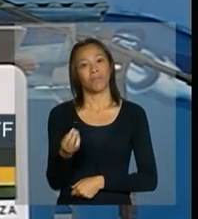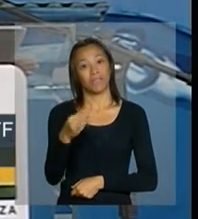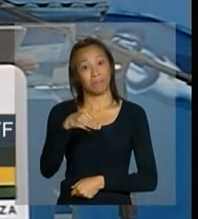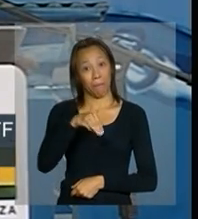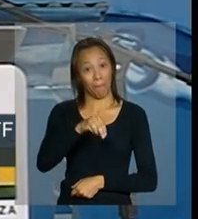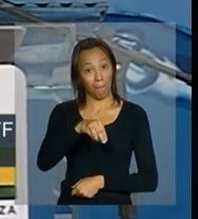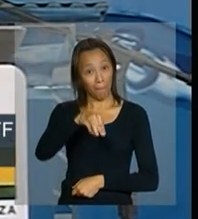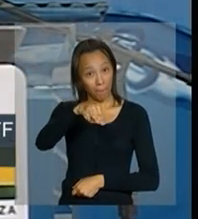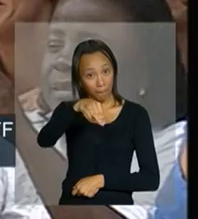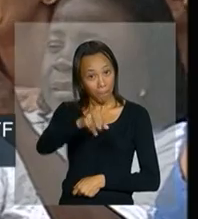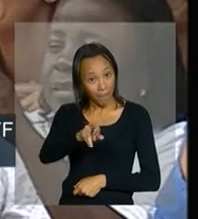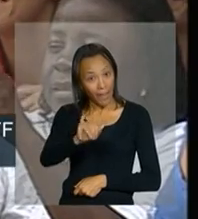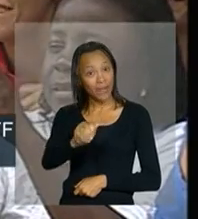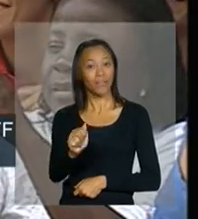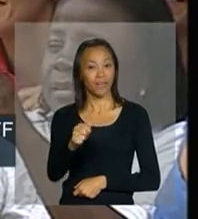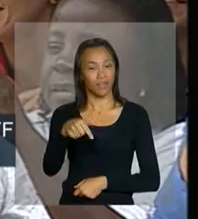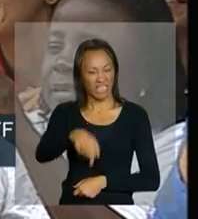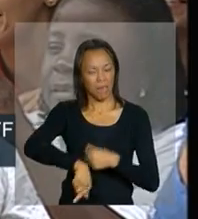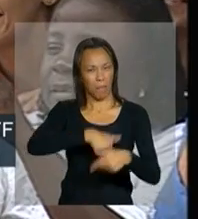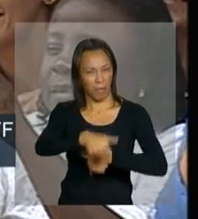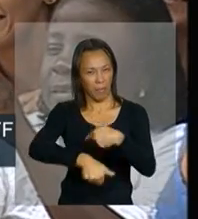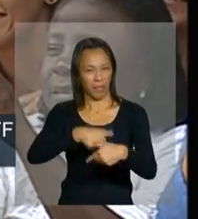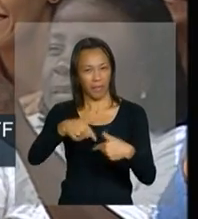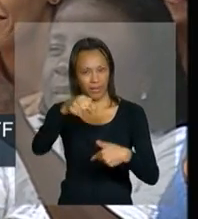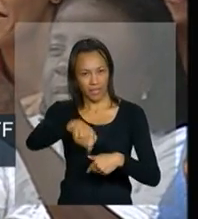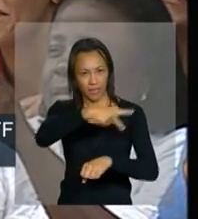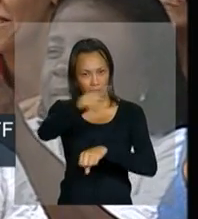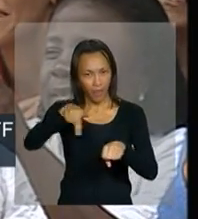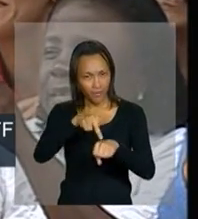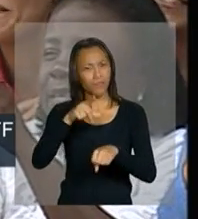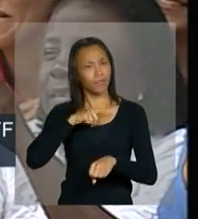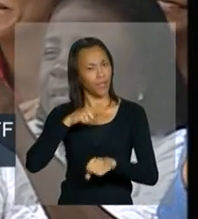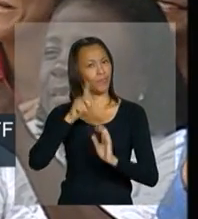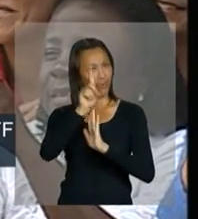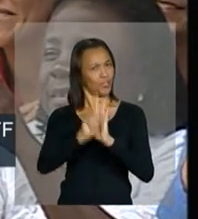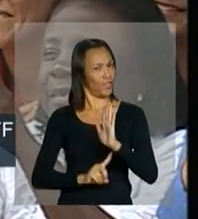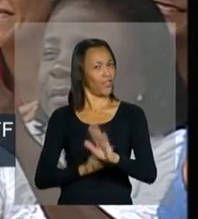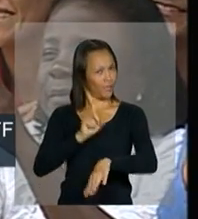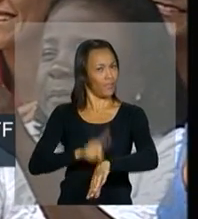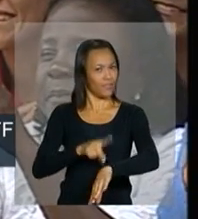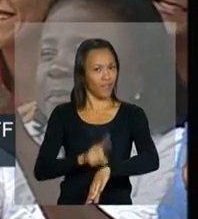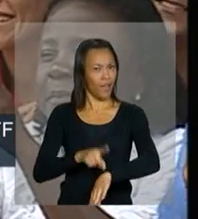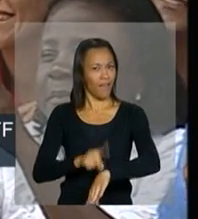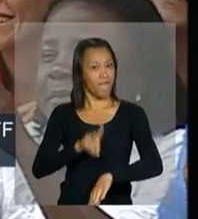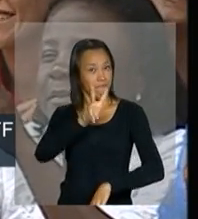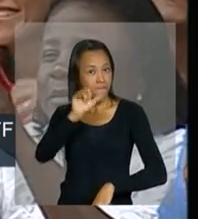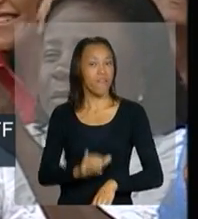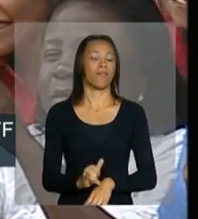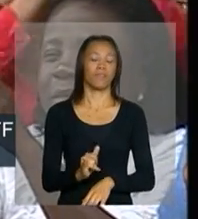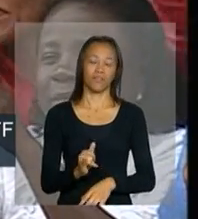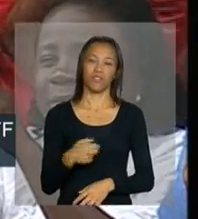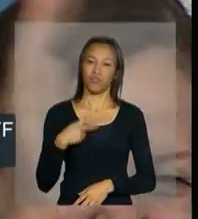deste país, nós também temos direito à nossa hora e à nossa vez.